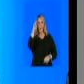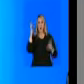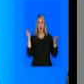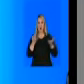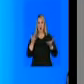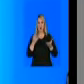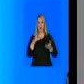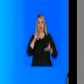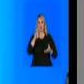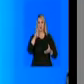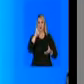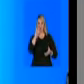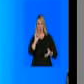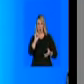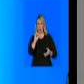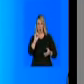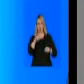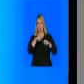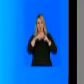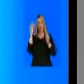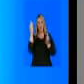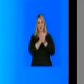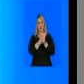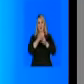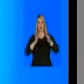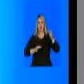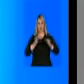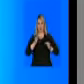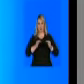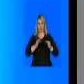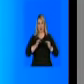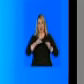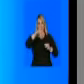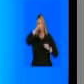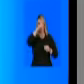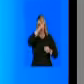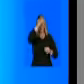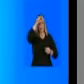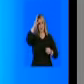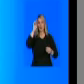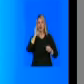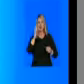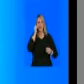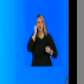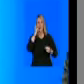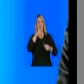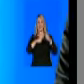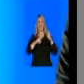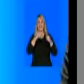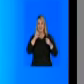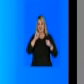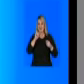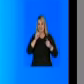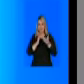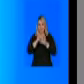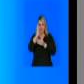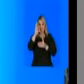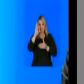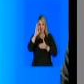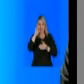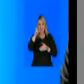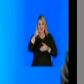Rio por meio de uma liminar de justiça, apesar de a Prefeitura ter tentado proibir esse serviço. Se eleito, o senhor pretende tentar regulamentar o